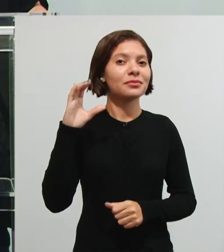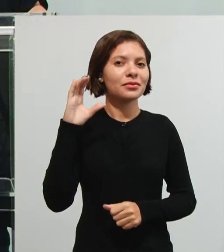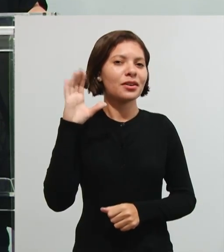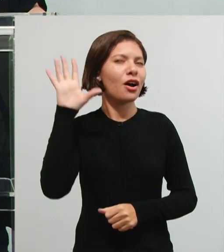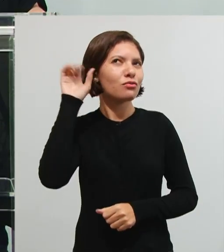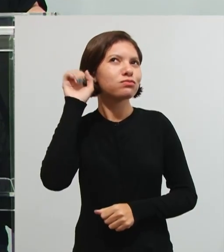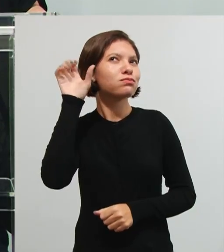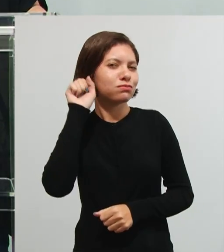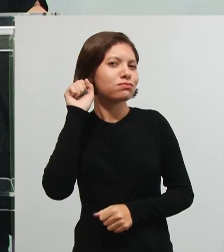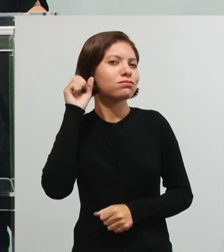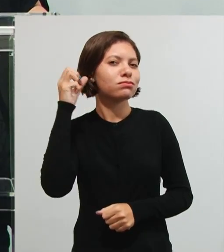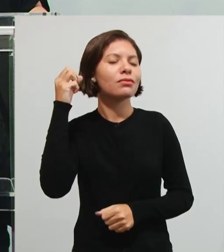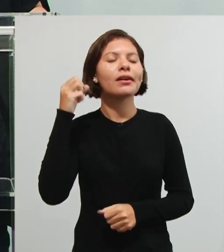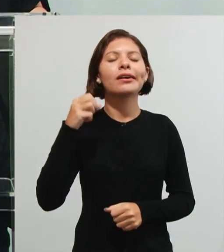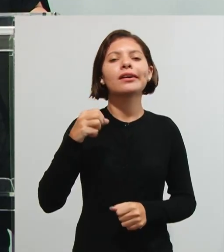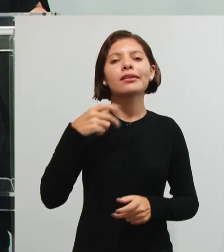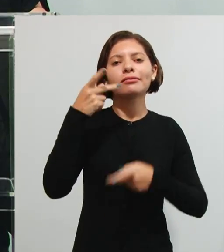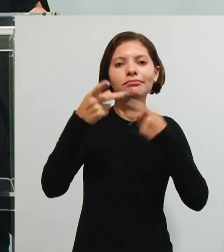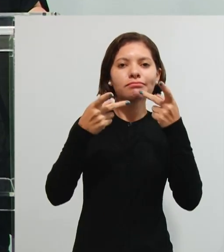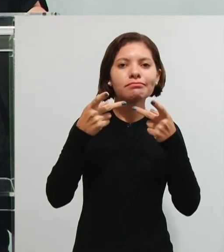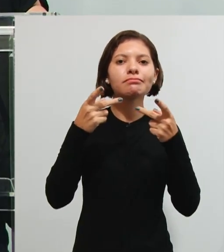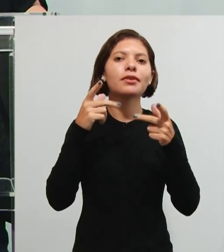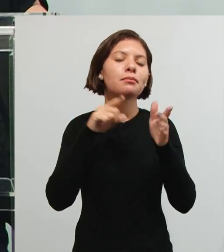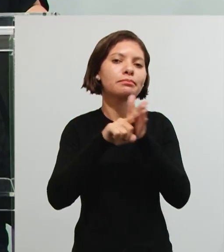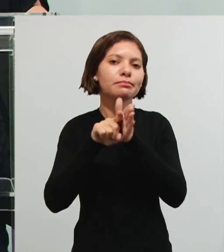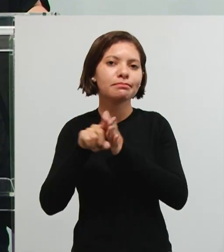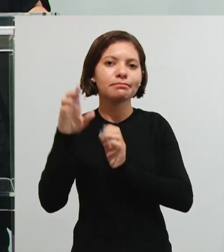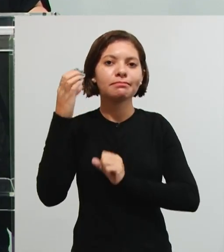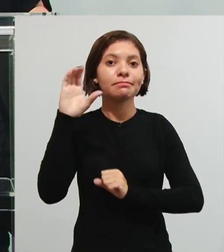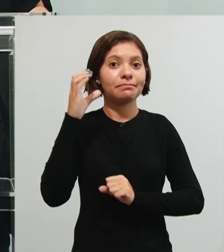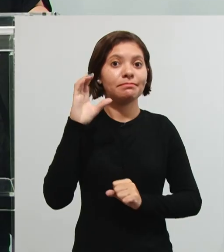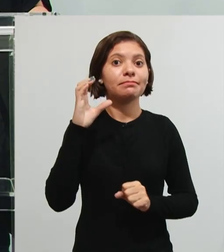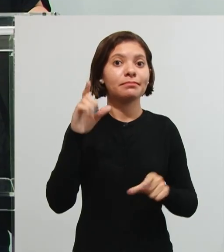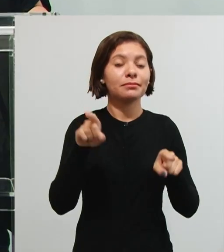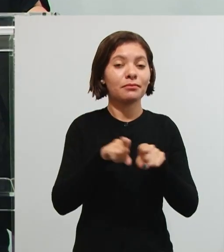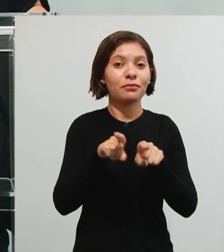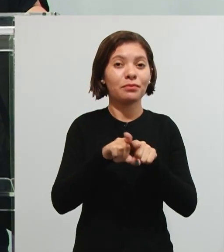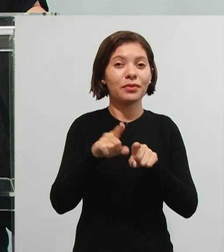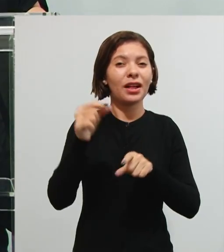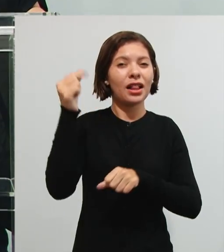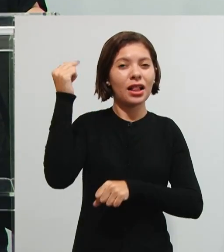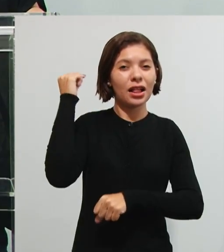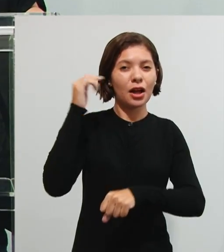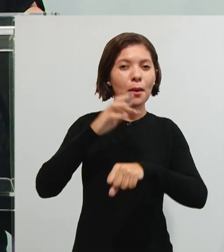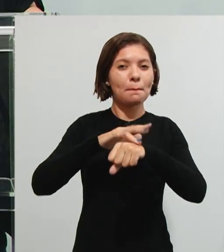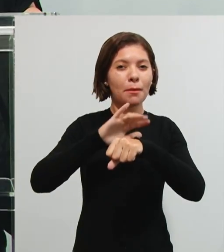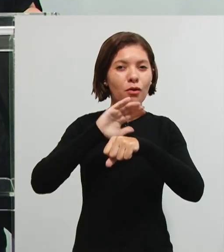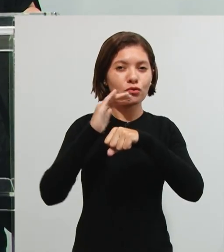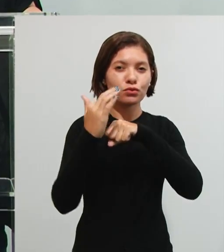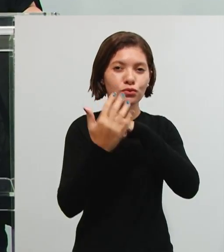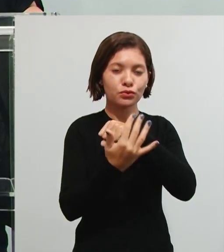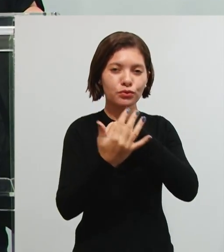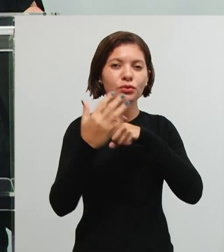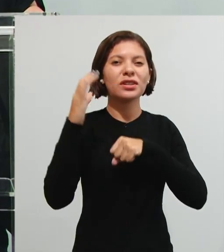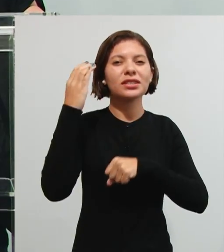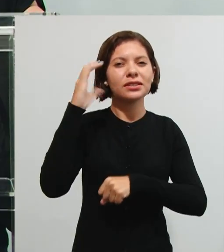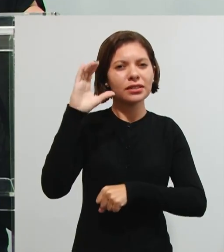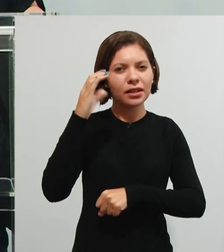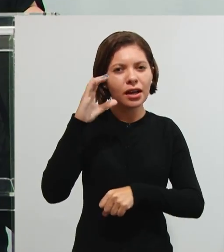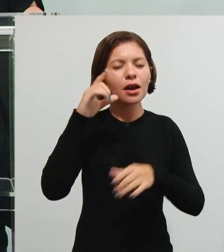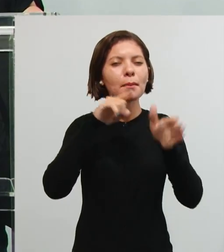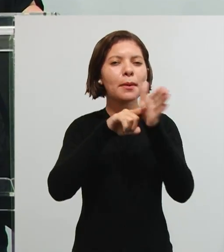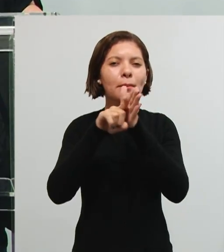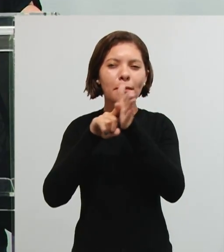muito falar, né, em pesquisa científica, inclusive, durante a pandemia, a gente ouviu muito falar, né, na questão da ciência, das